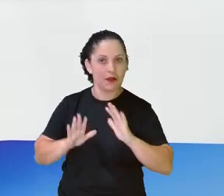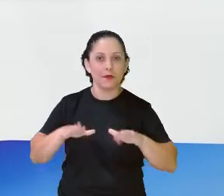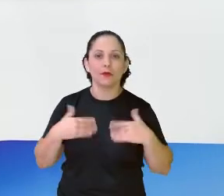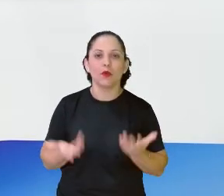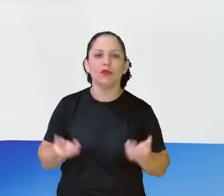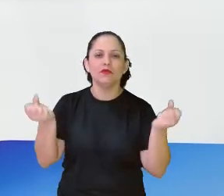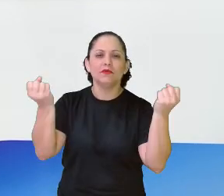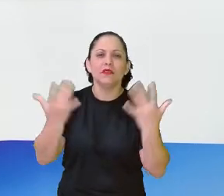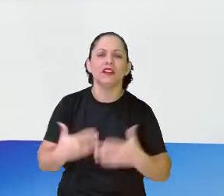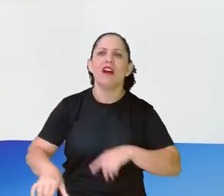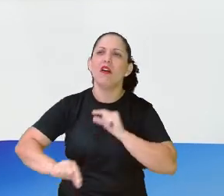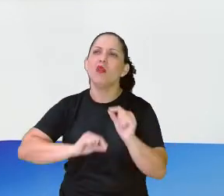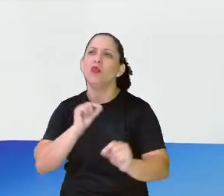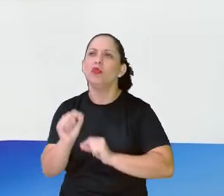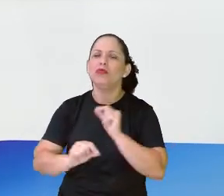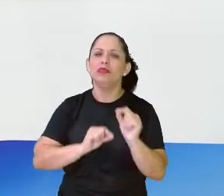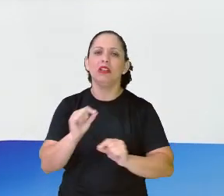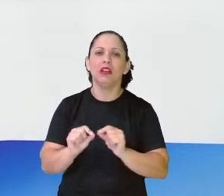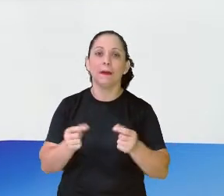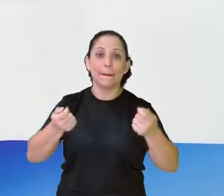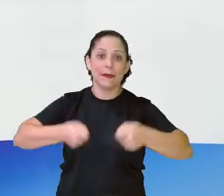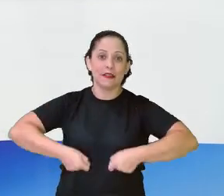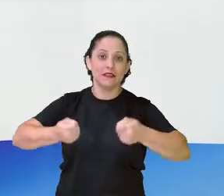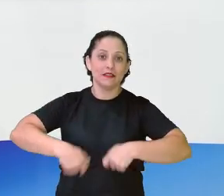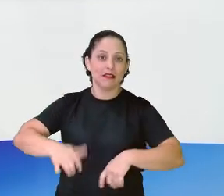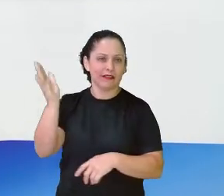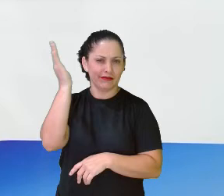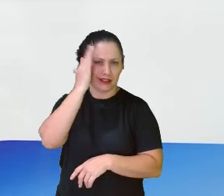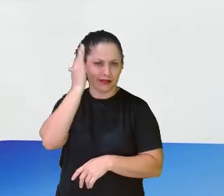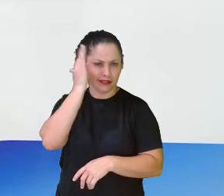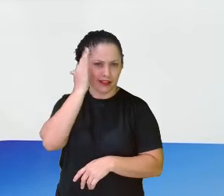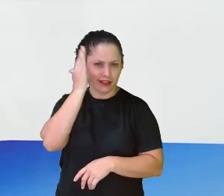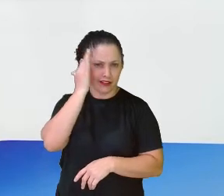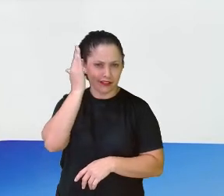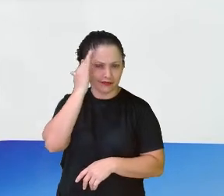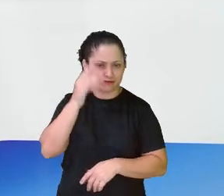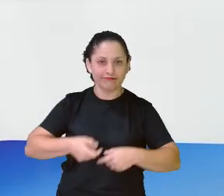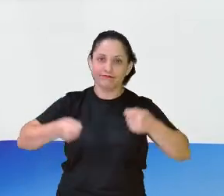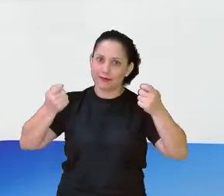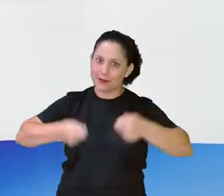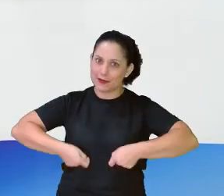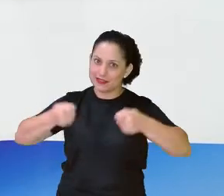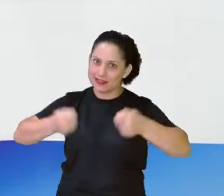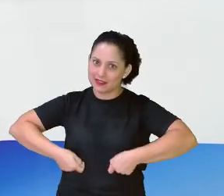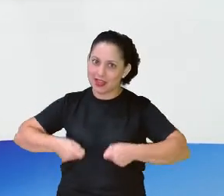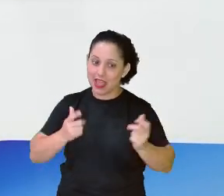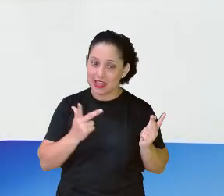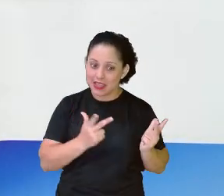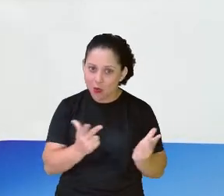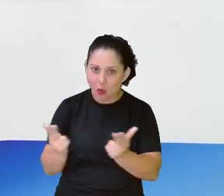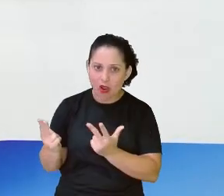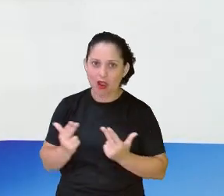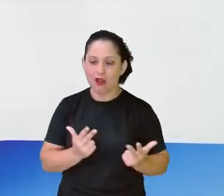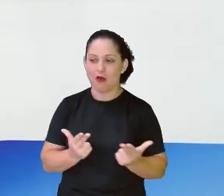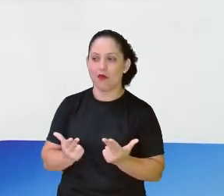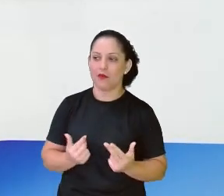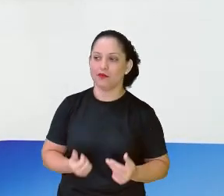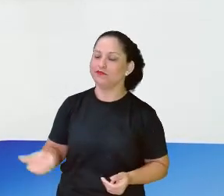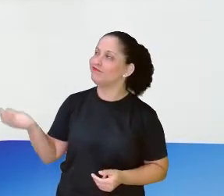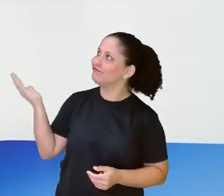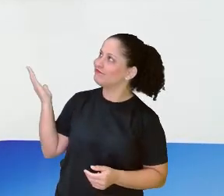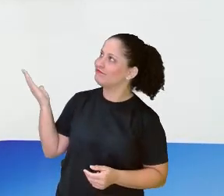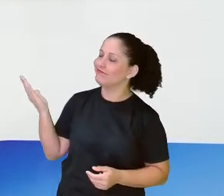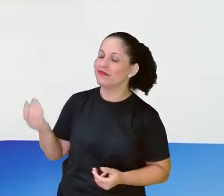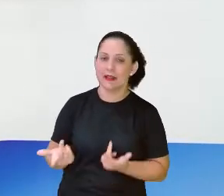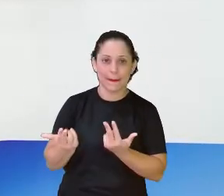o inteiro, a gente precisa entender que essas partes precisam ser iguais, como está aqui